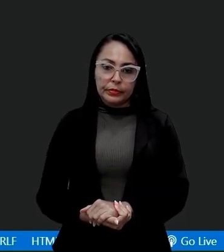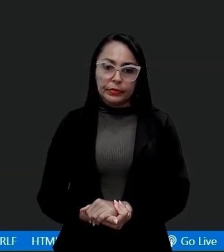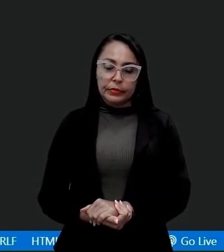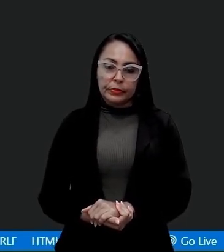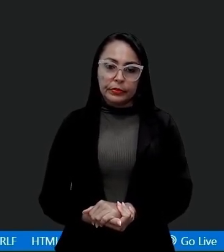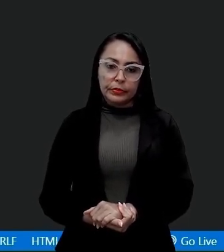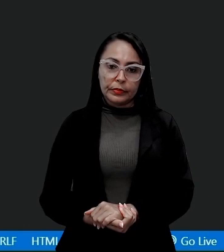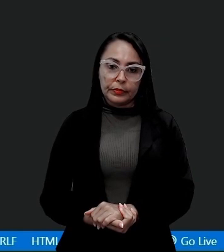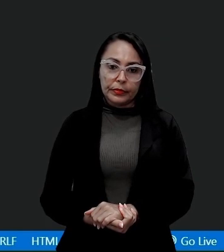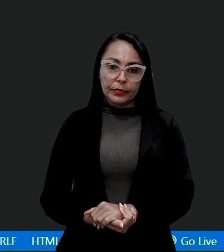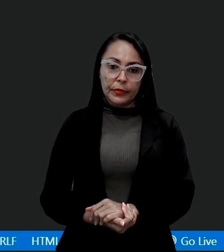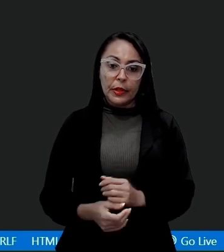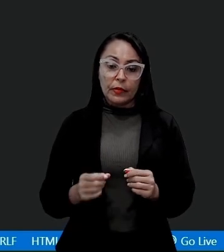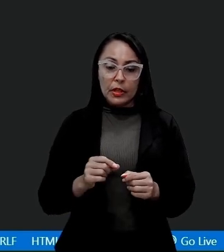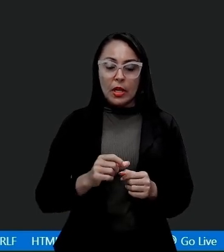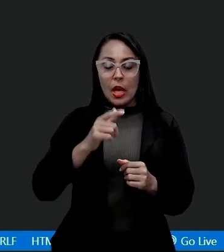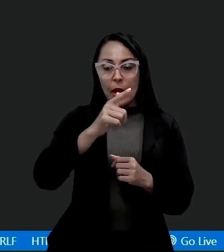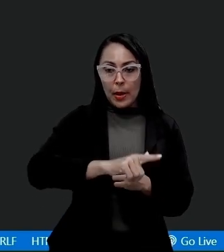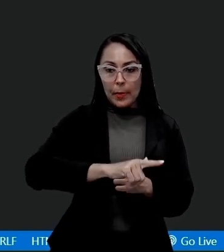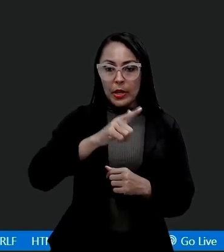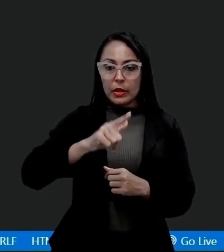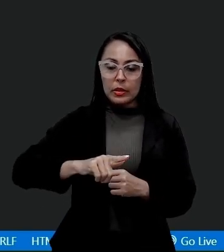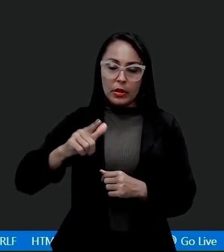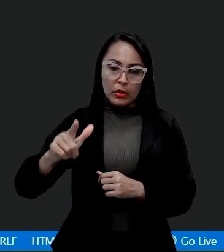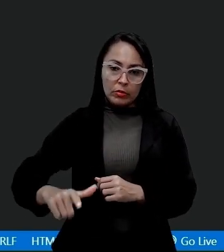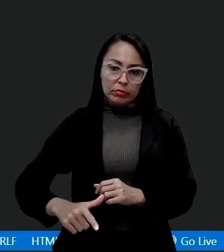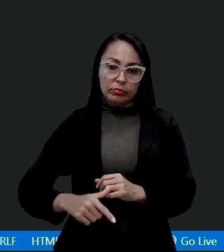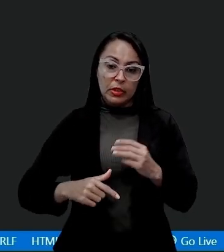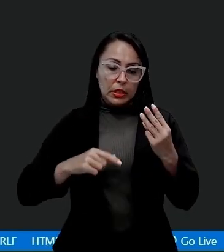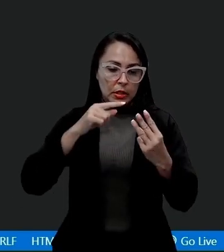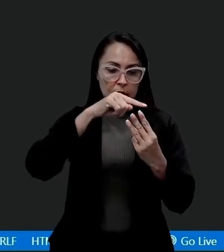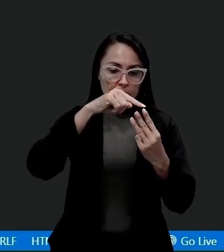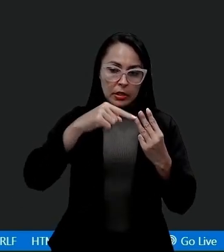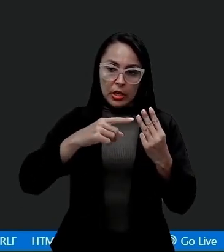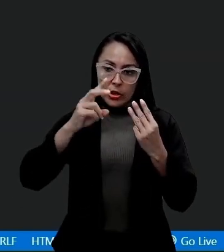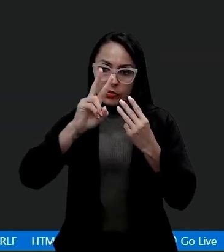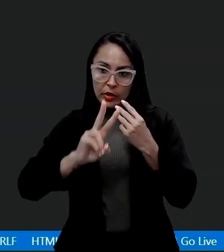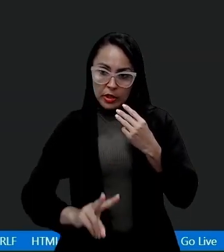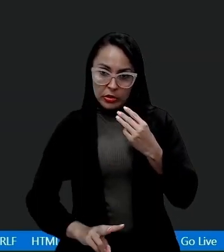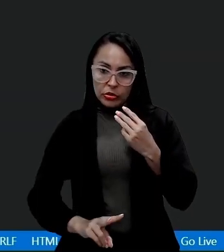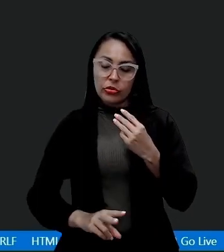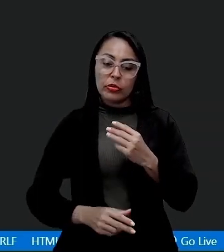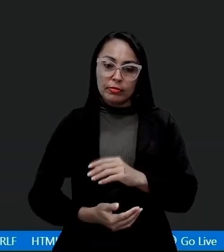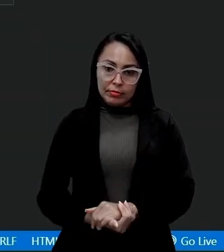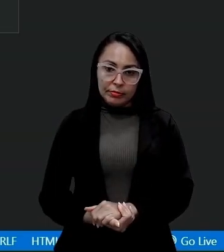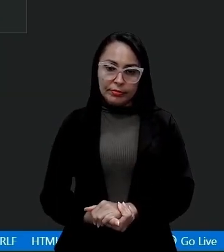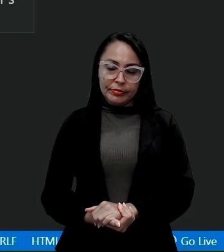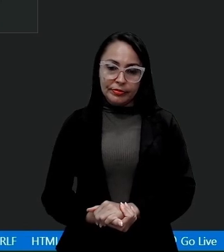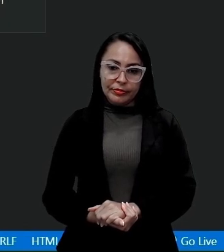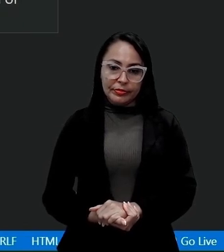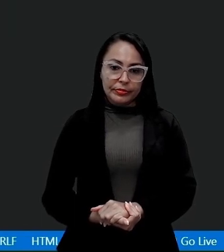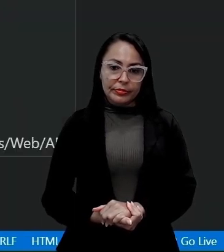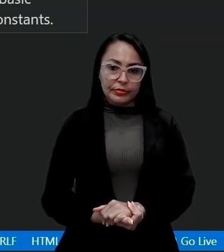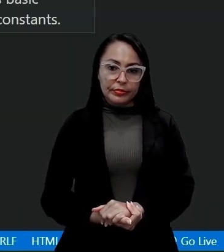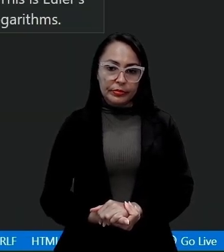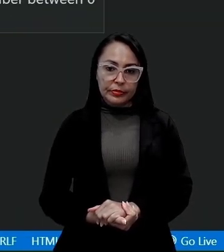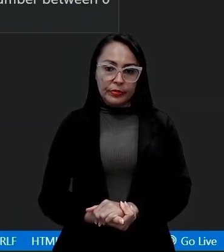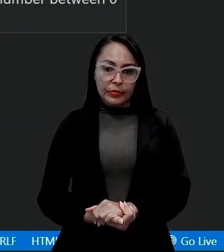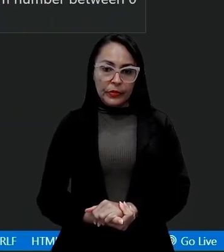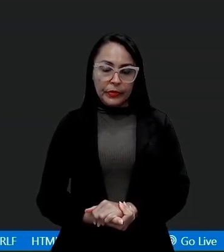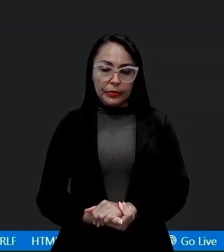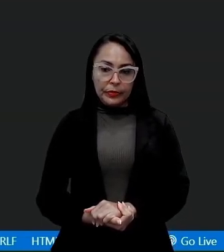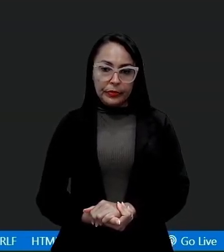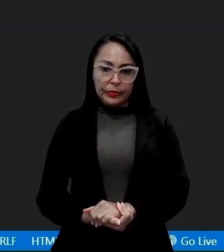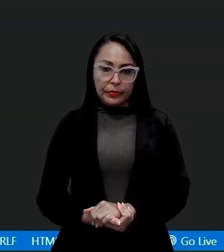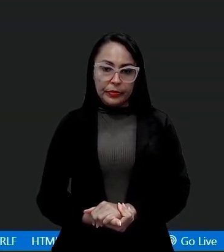fazer um laço de repetição, que vai repetir 3 vezes, tá? E determinar aqui a força do